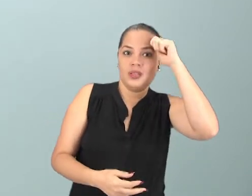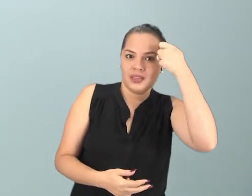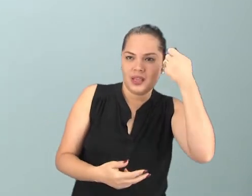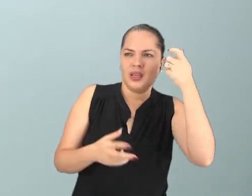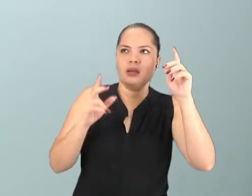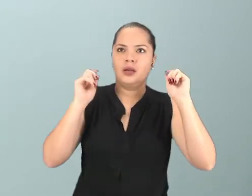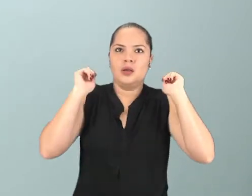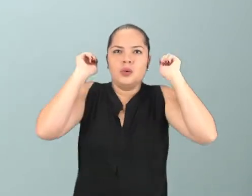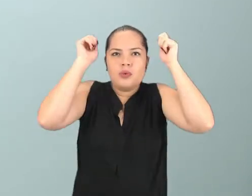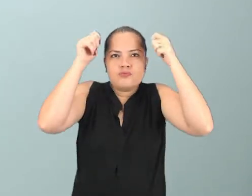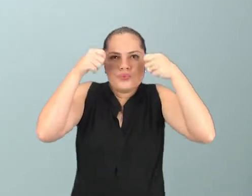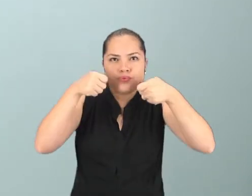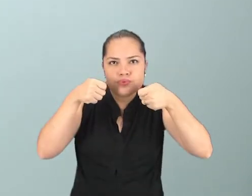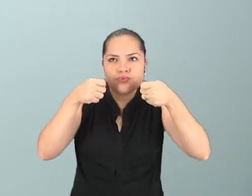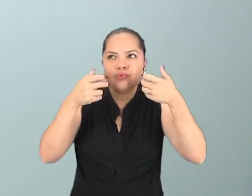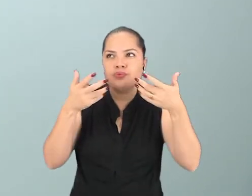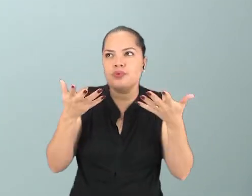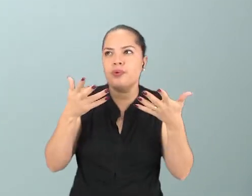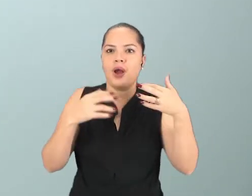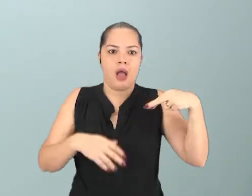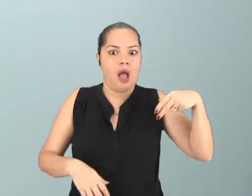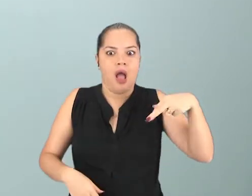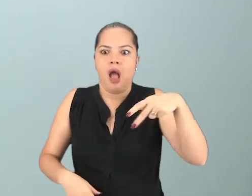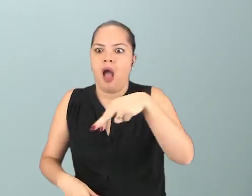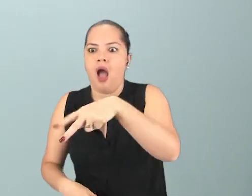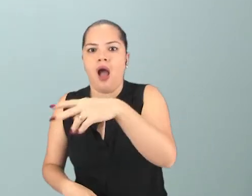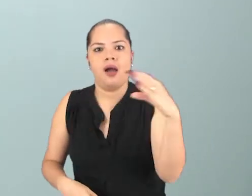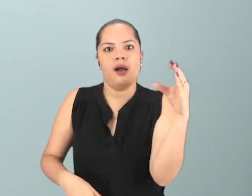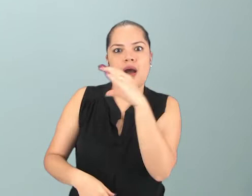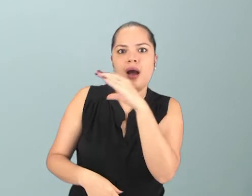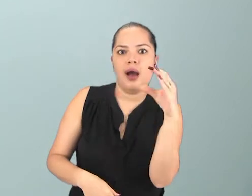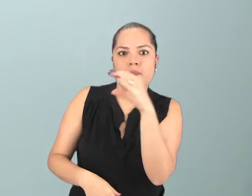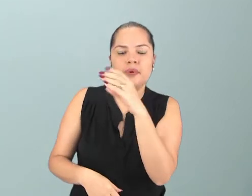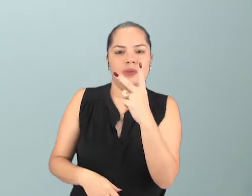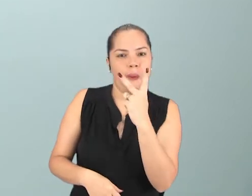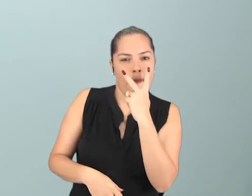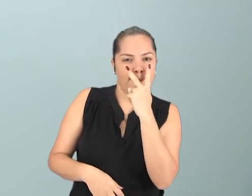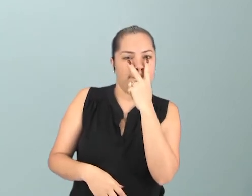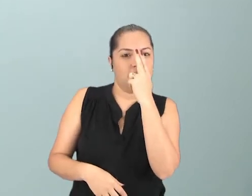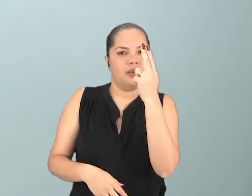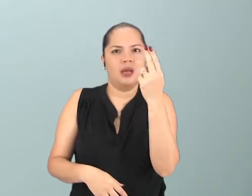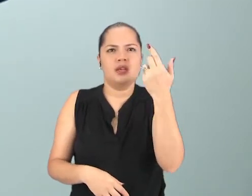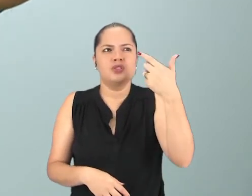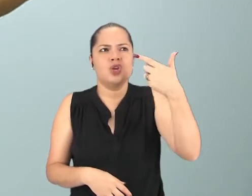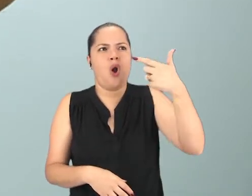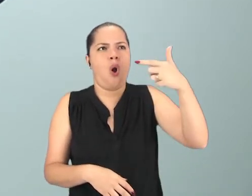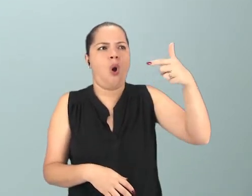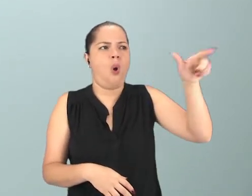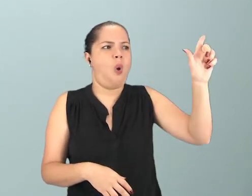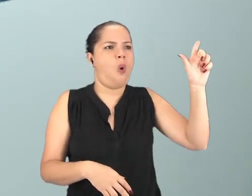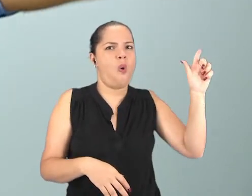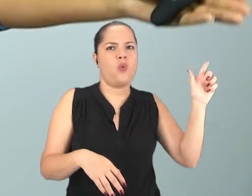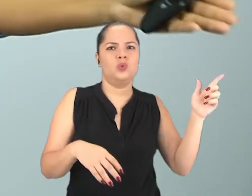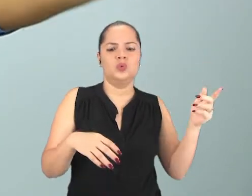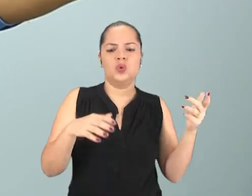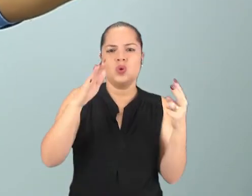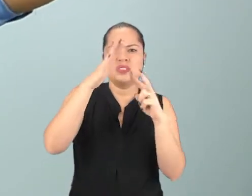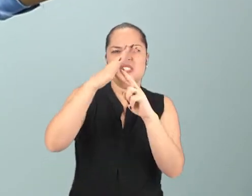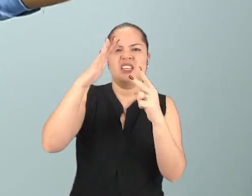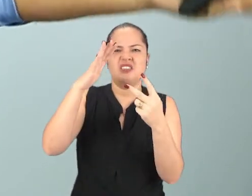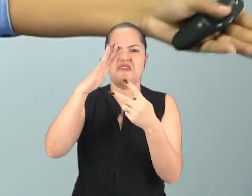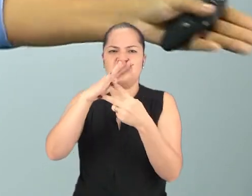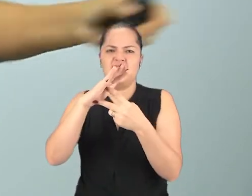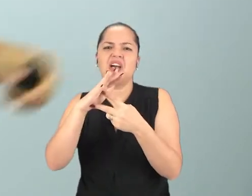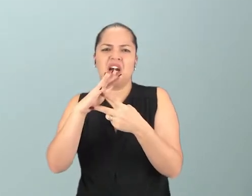ao usar um chinelo, ao sair correndo, representa outras situações de marginalidade